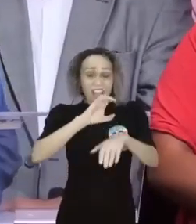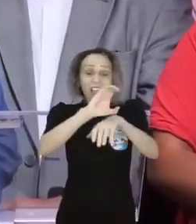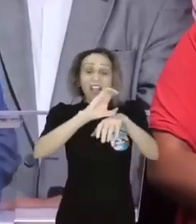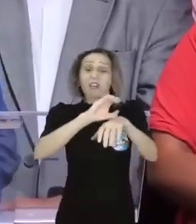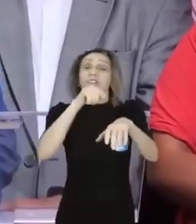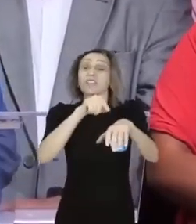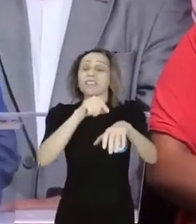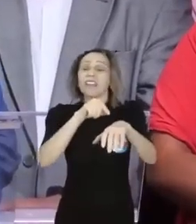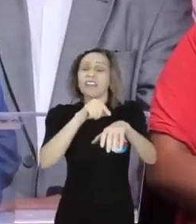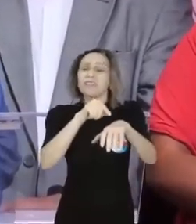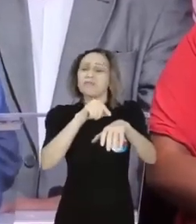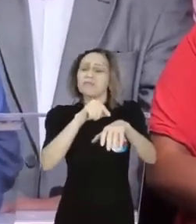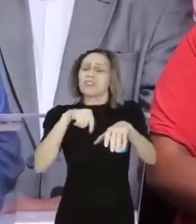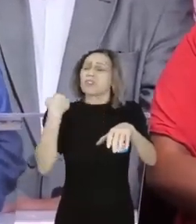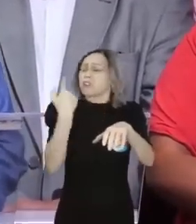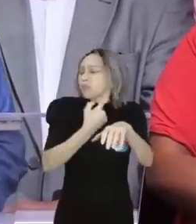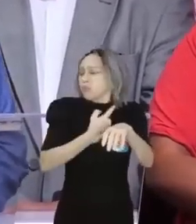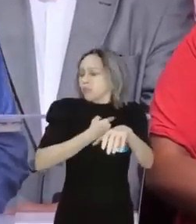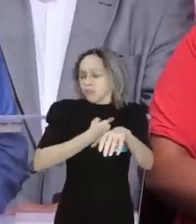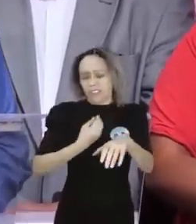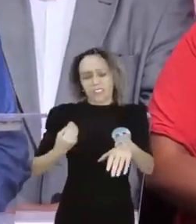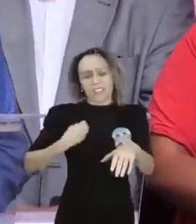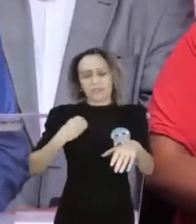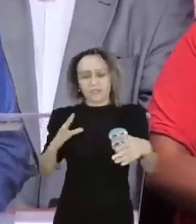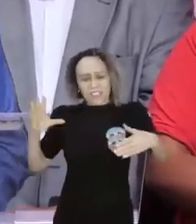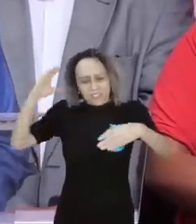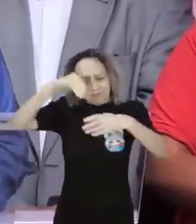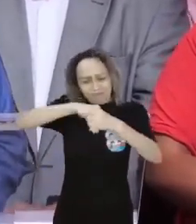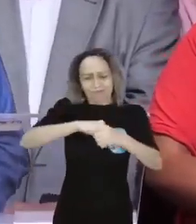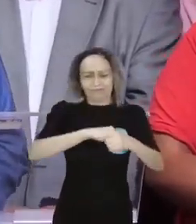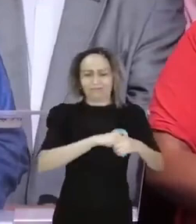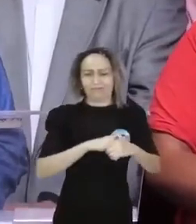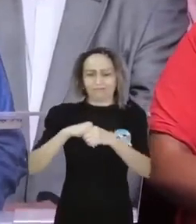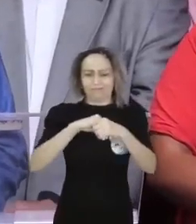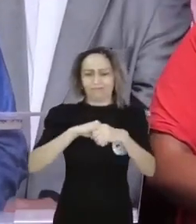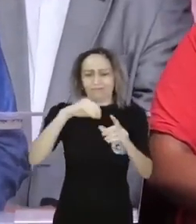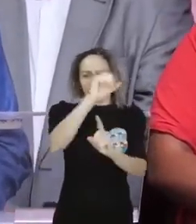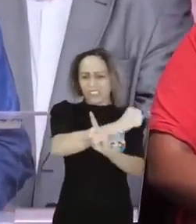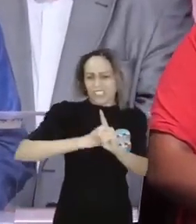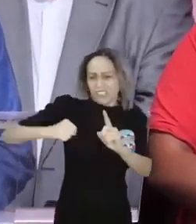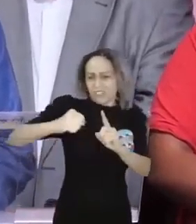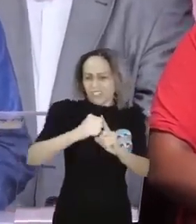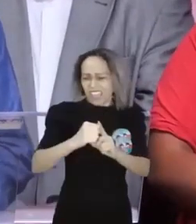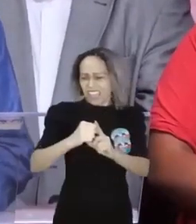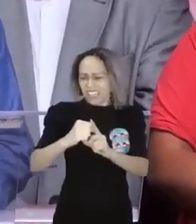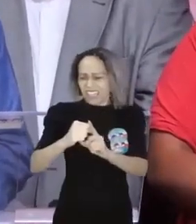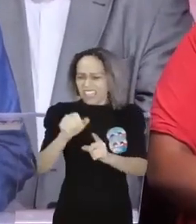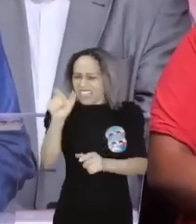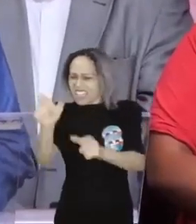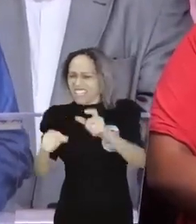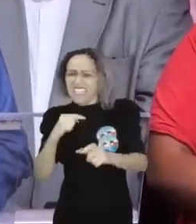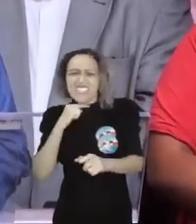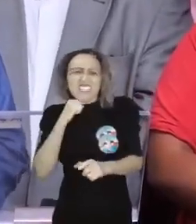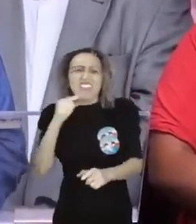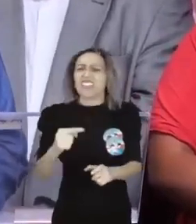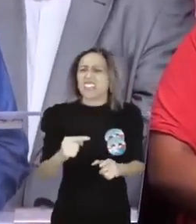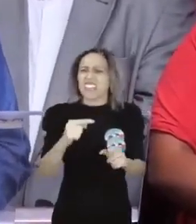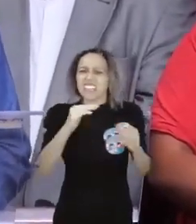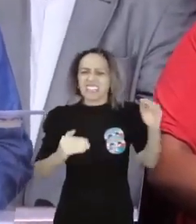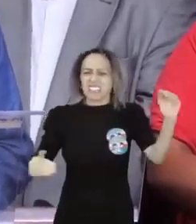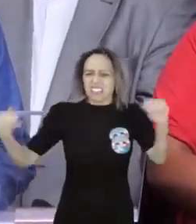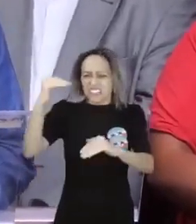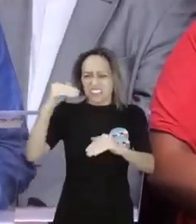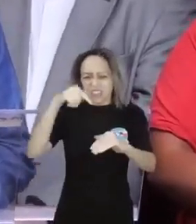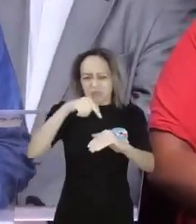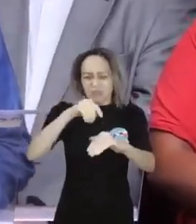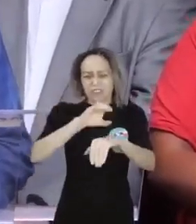existência coletiva e ninguém, absolutamente ninguém, está acima dela. Ninguém tem o direito de